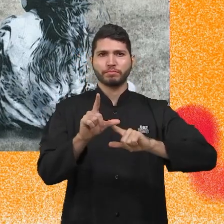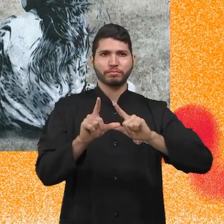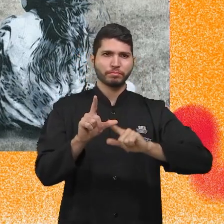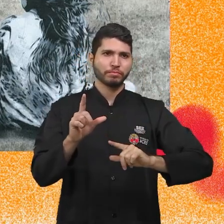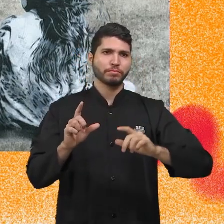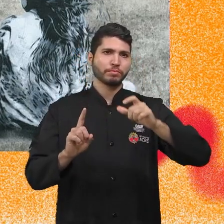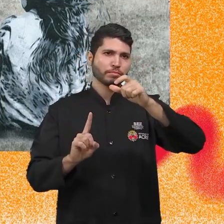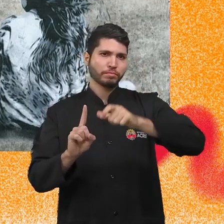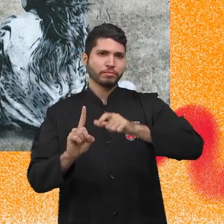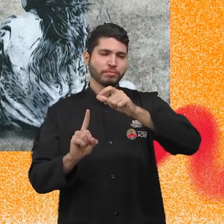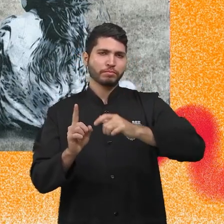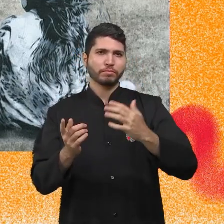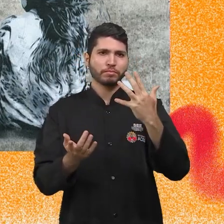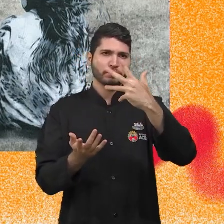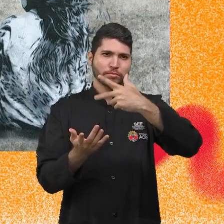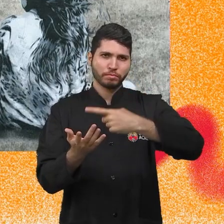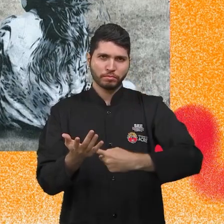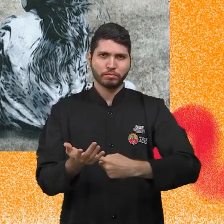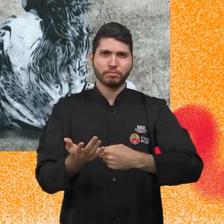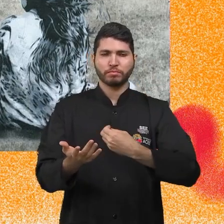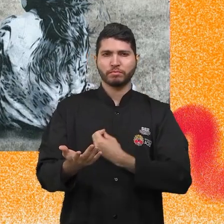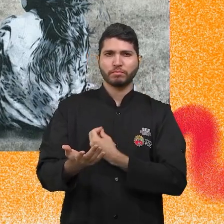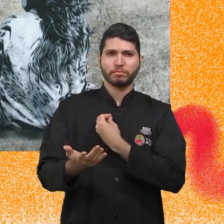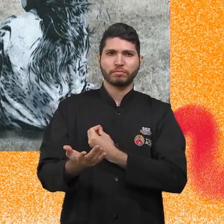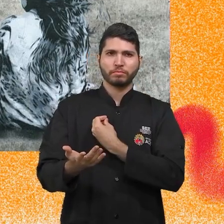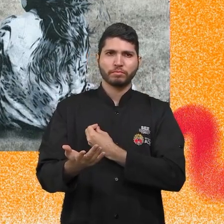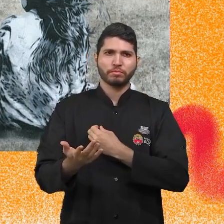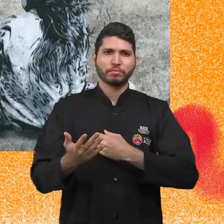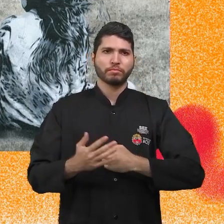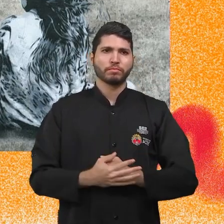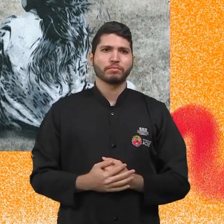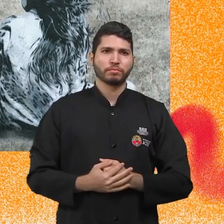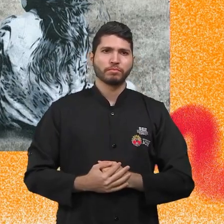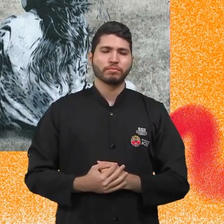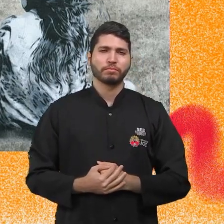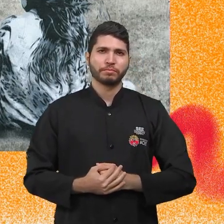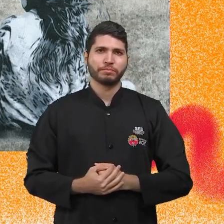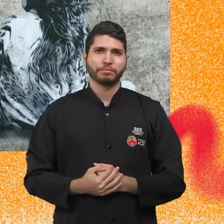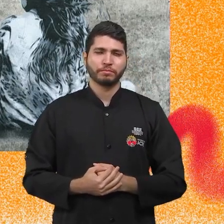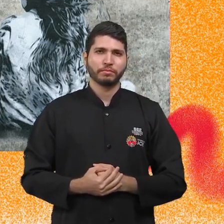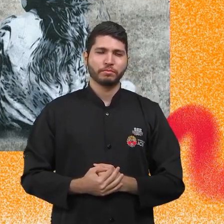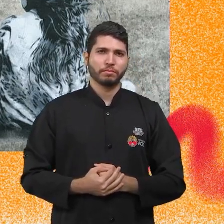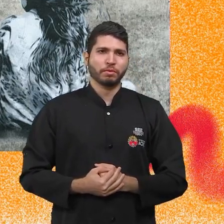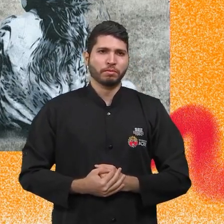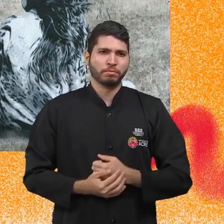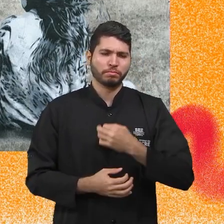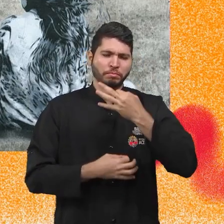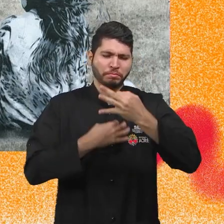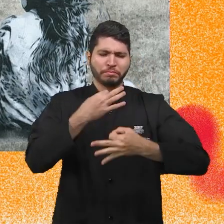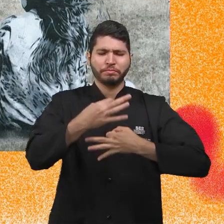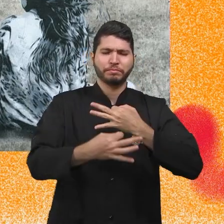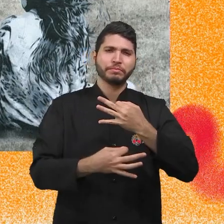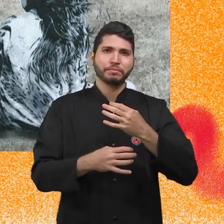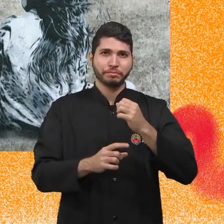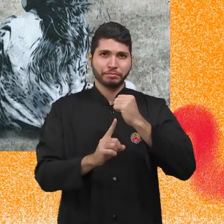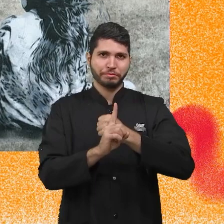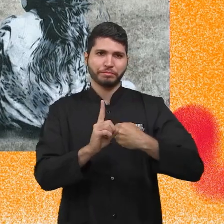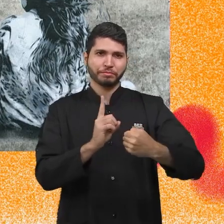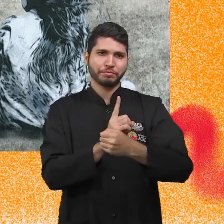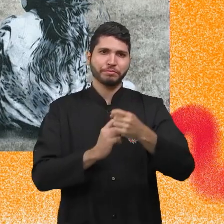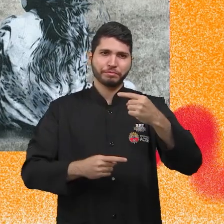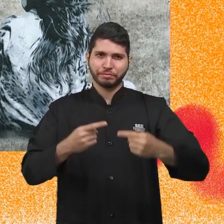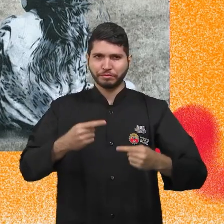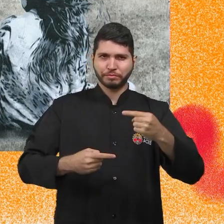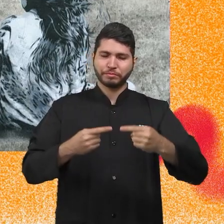O abstrato também faz muito parte, né, dessa linguagem. Crítica social e política,